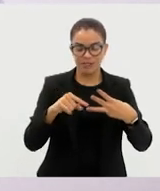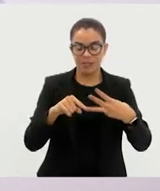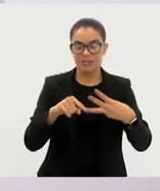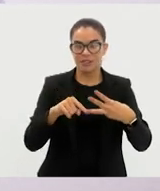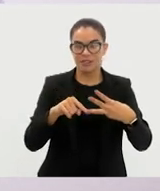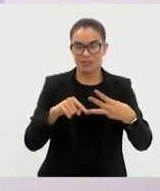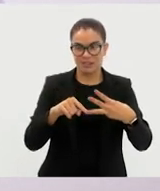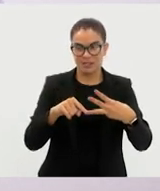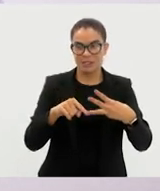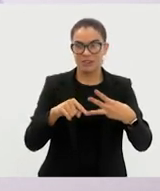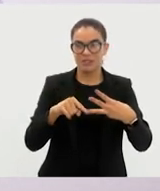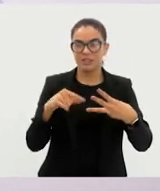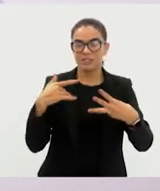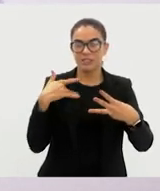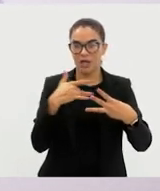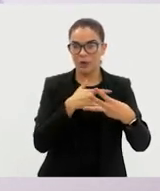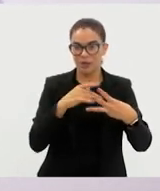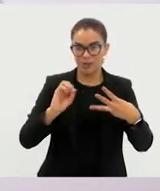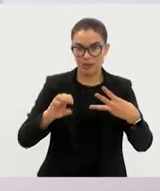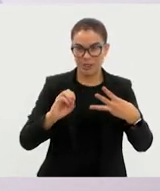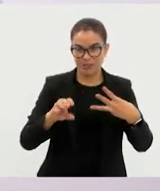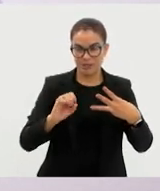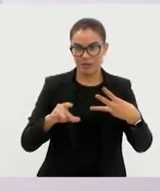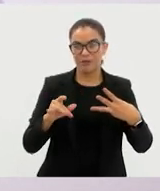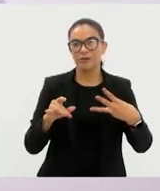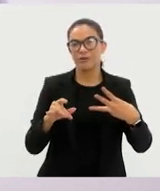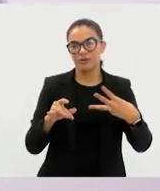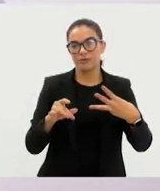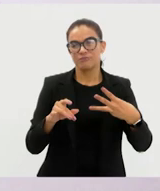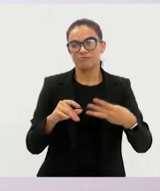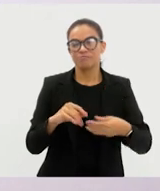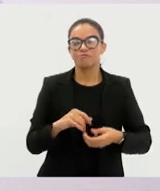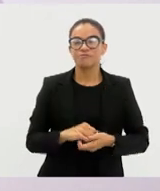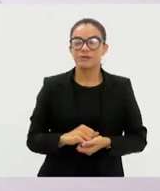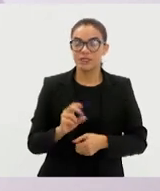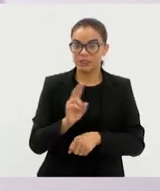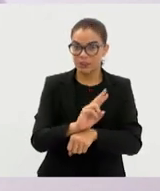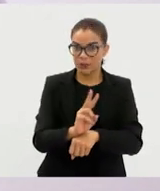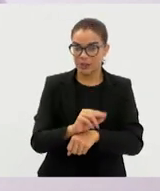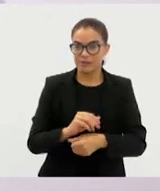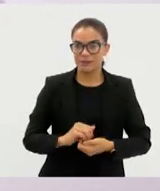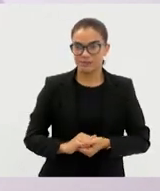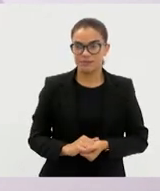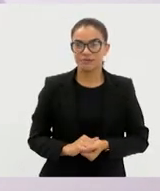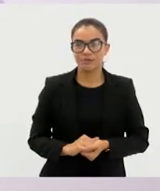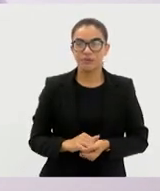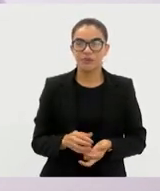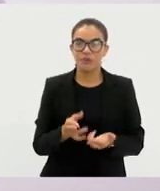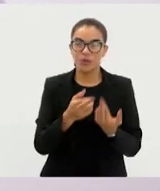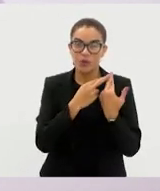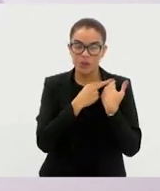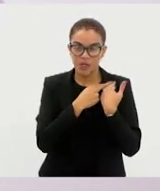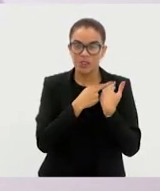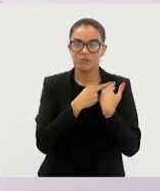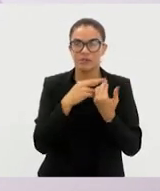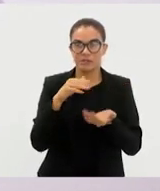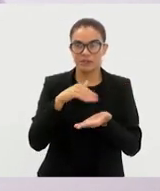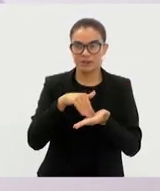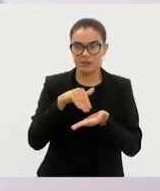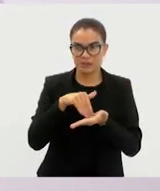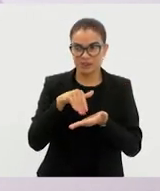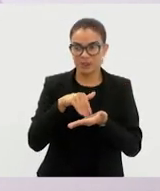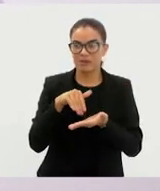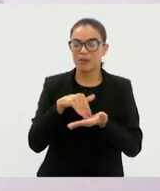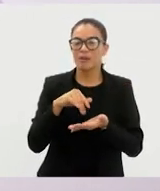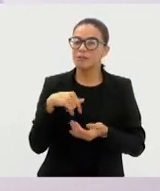segurança, saúde e educação. A gente chamar o secretário e o responsável lá pelo planejamento da secretaria